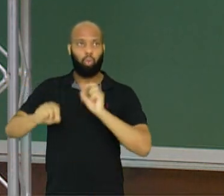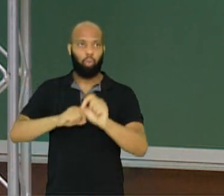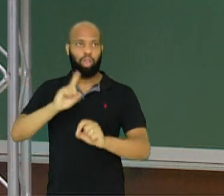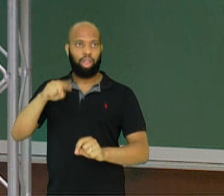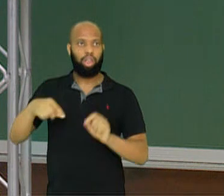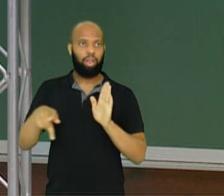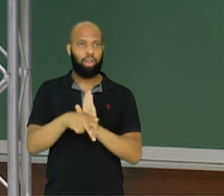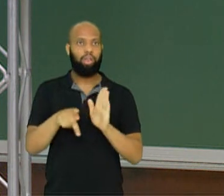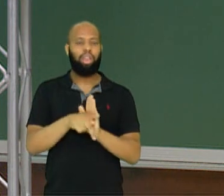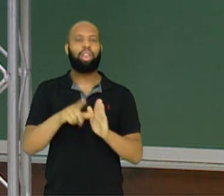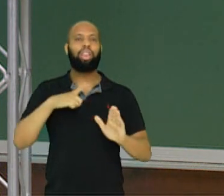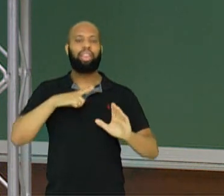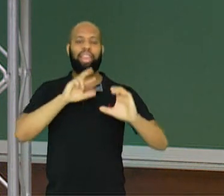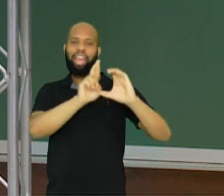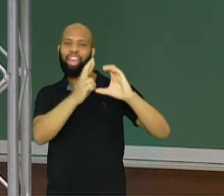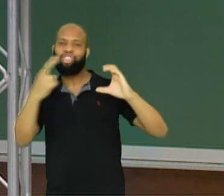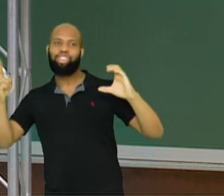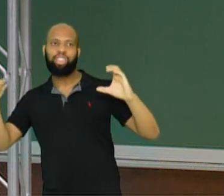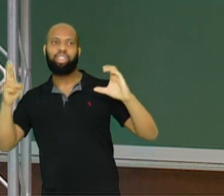nosso radical